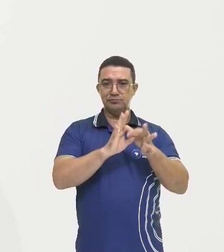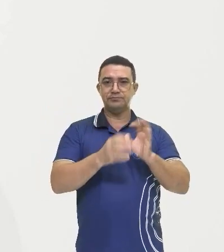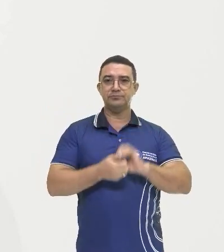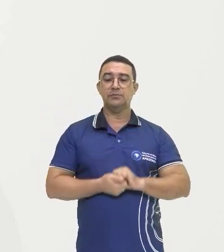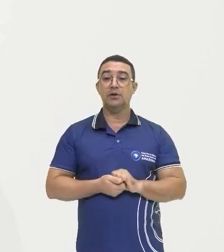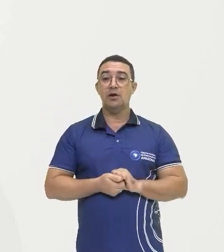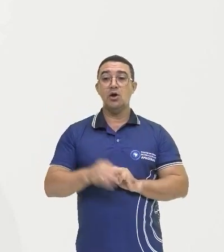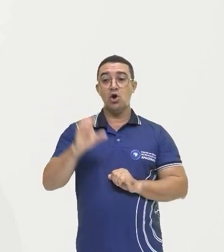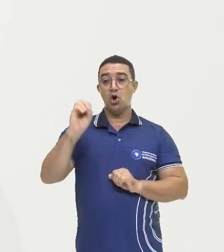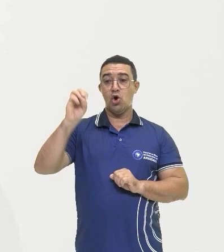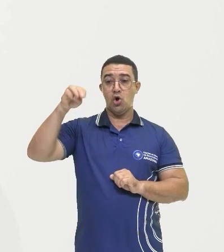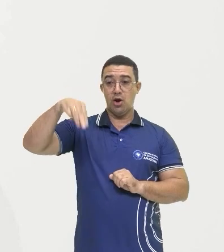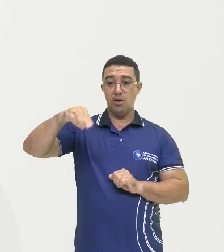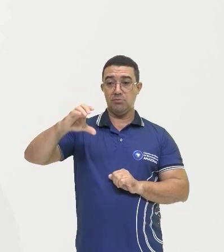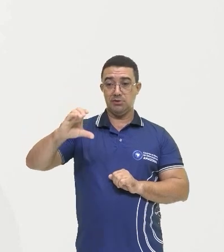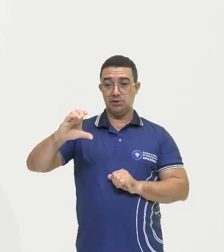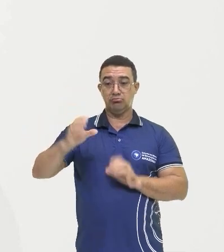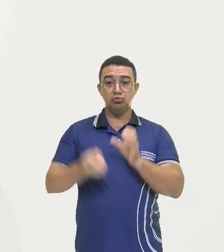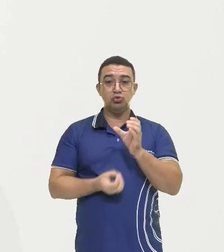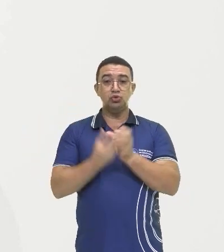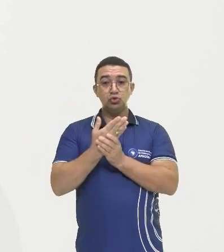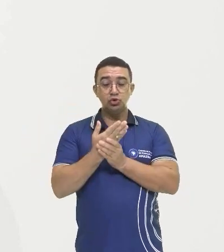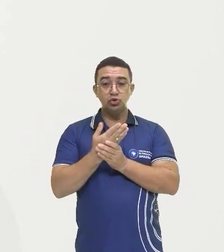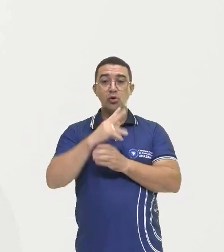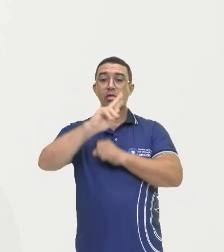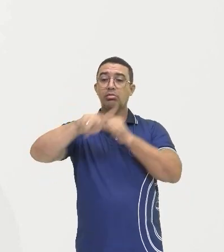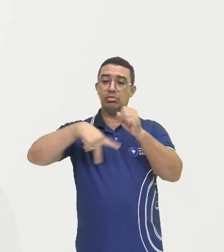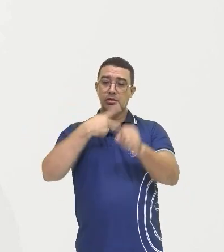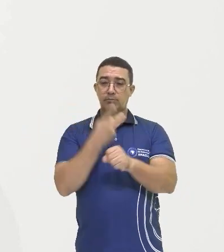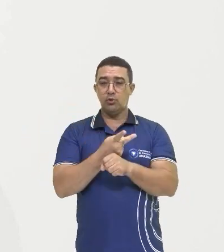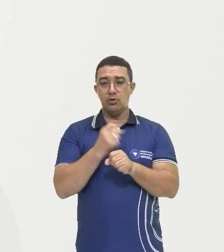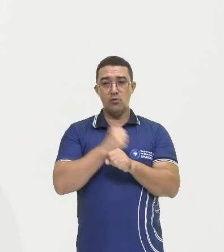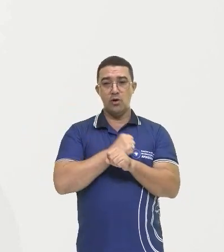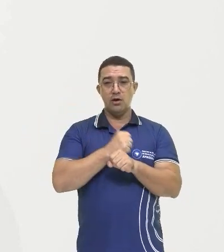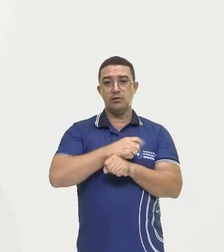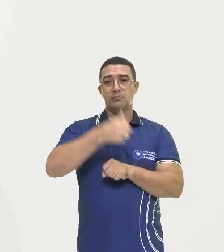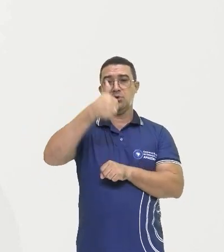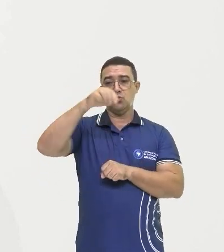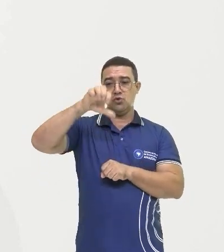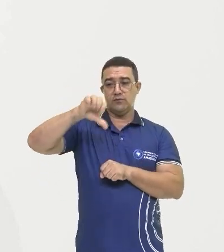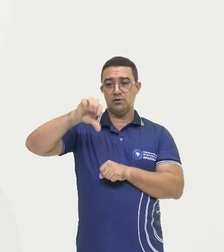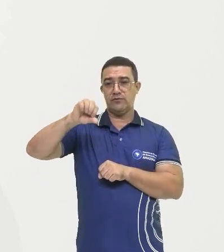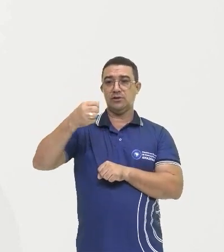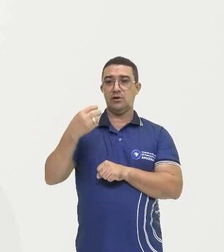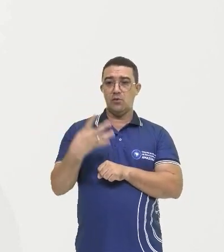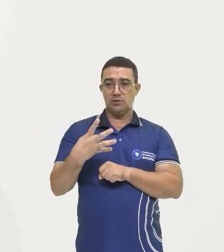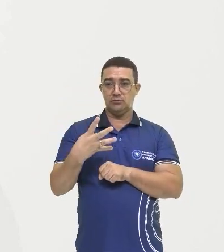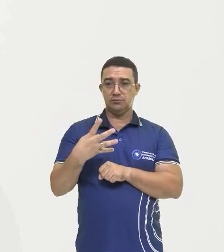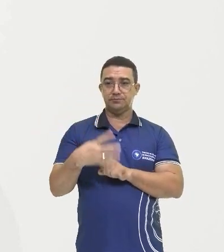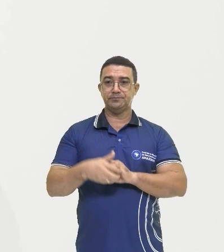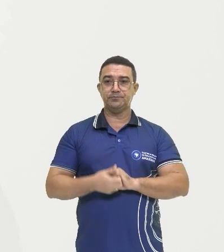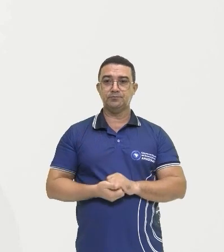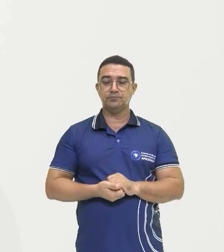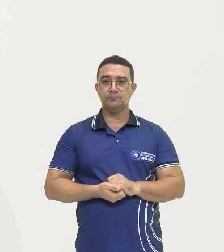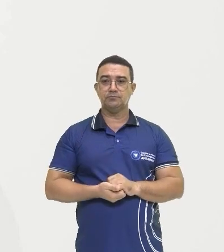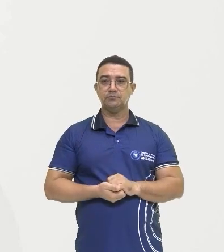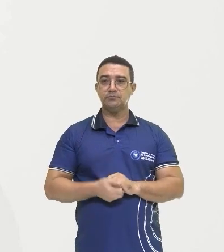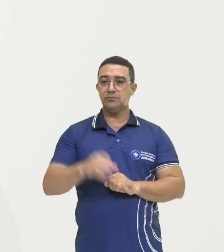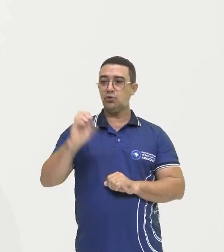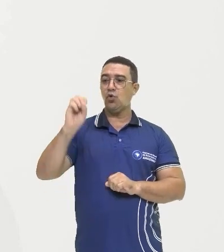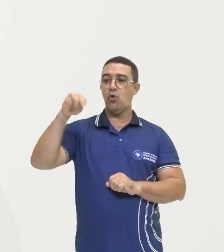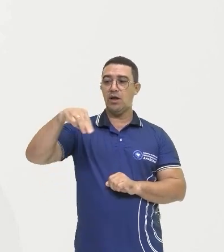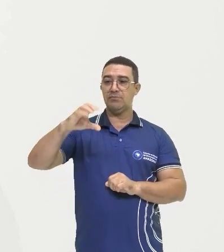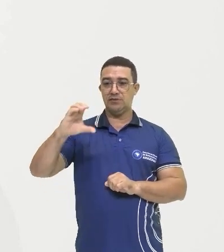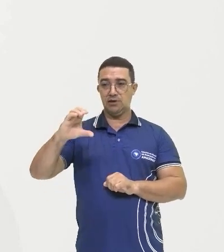do Comércio, ela vai surgir posteriormente e vai substituir o Acordo Geral